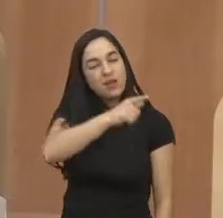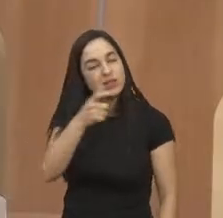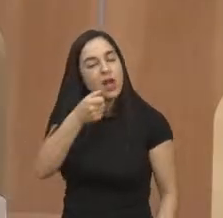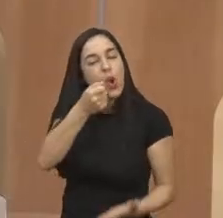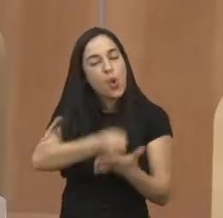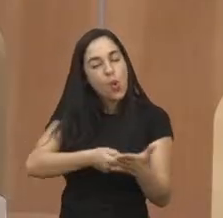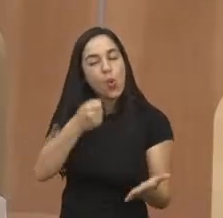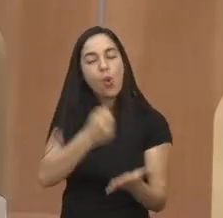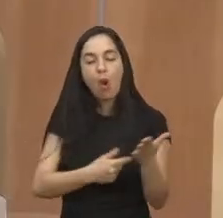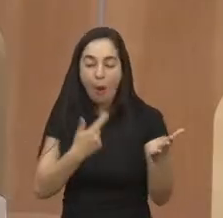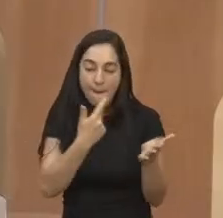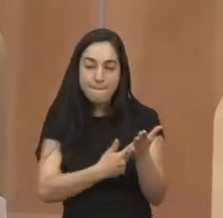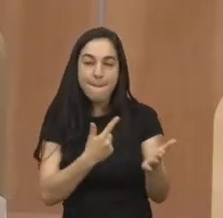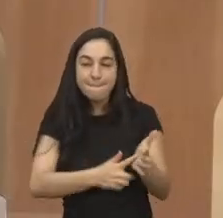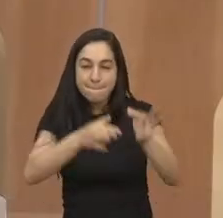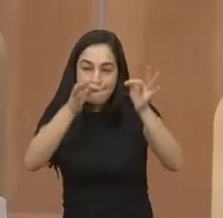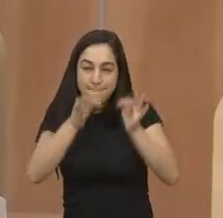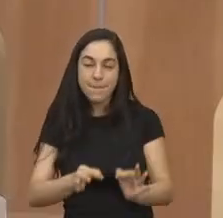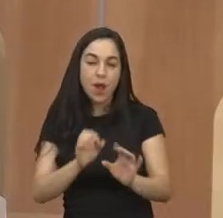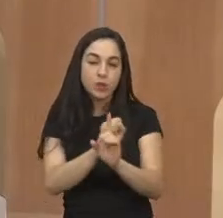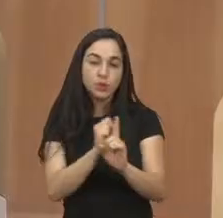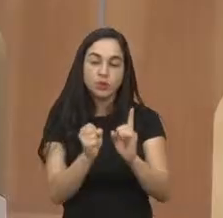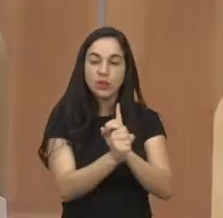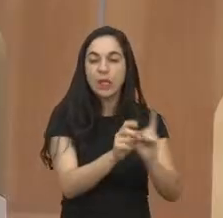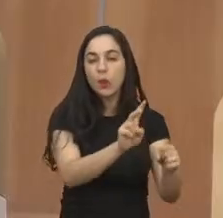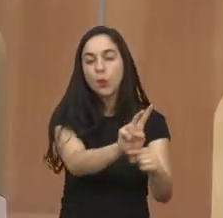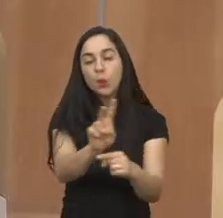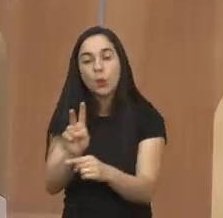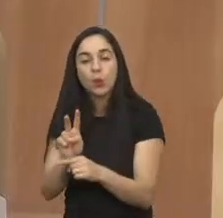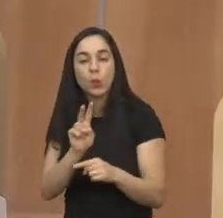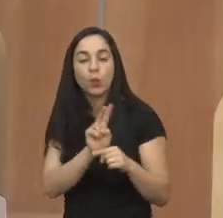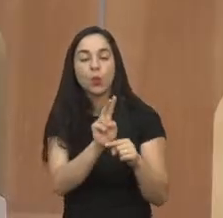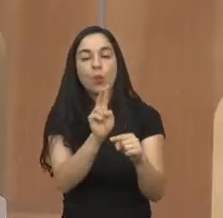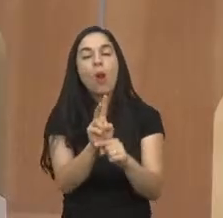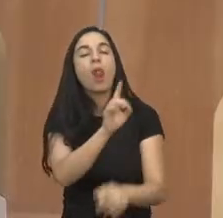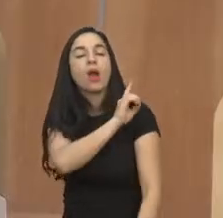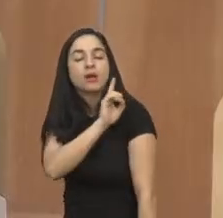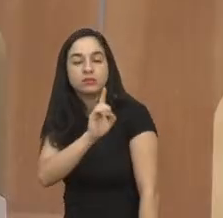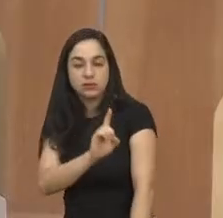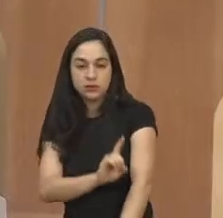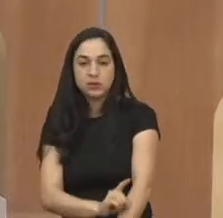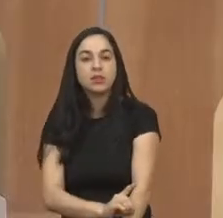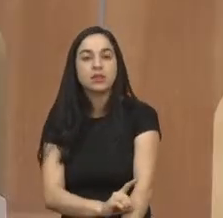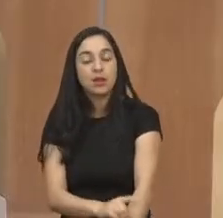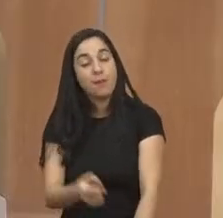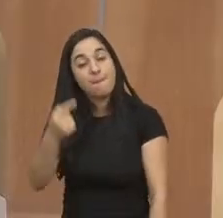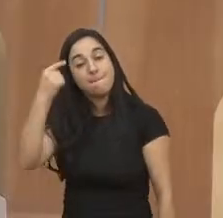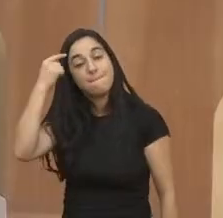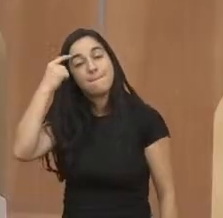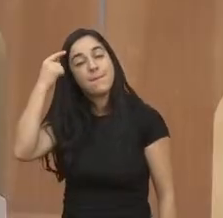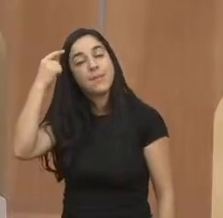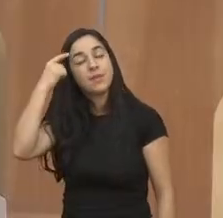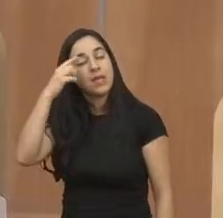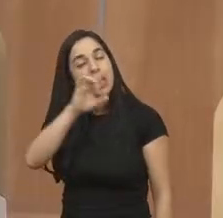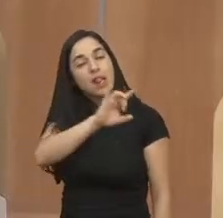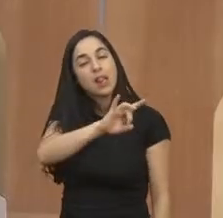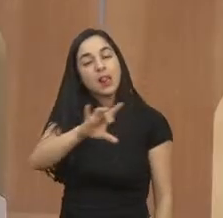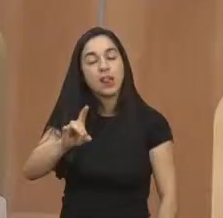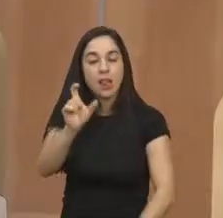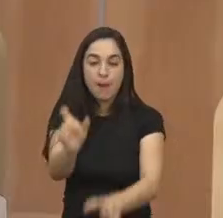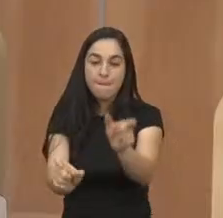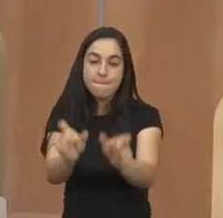de vocês para com a nossa sociedade, tratando as pessoas com dignidade, pensando em cada ser